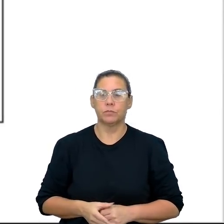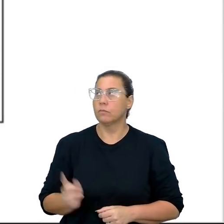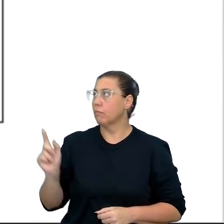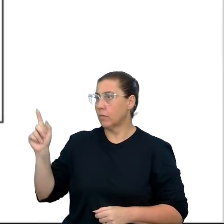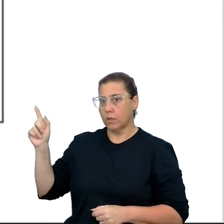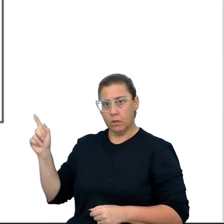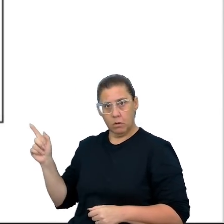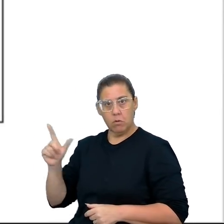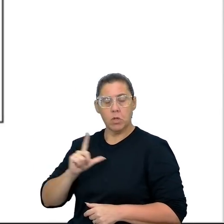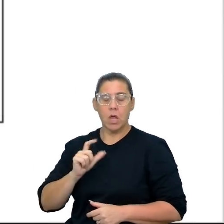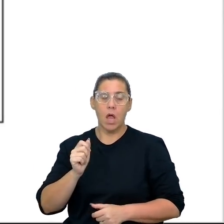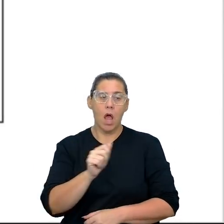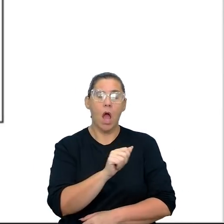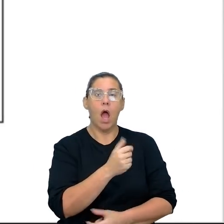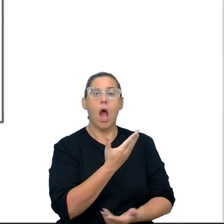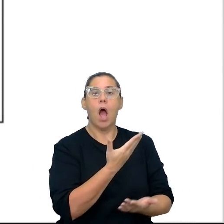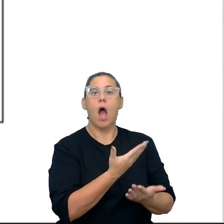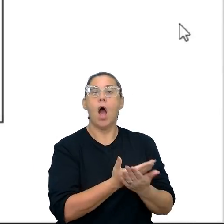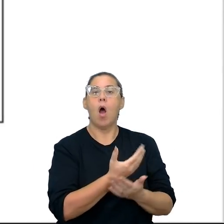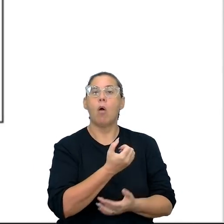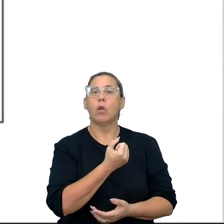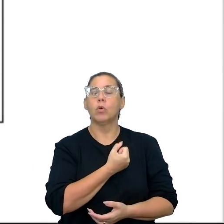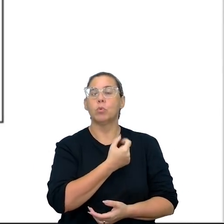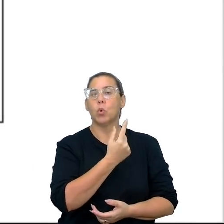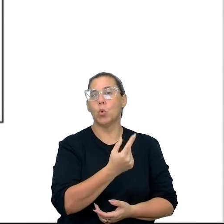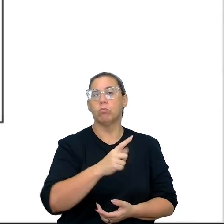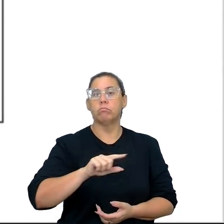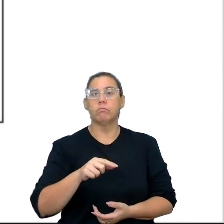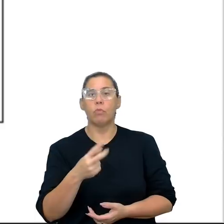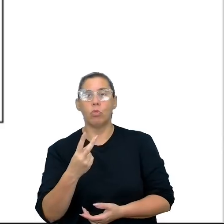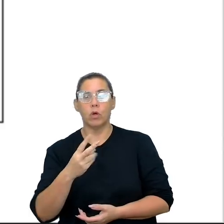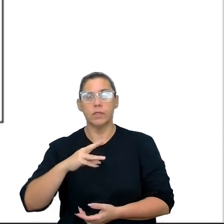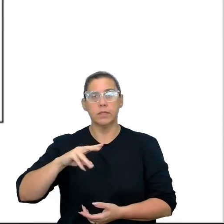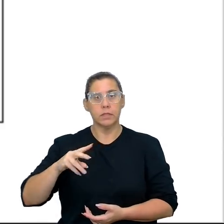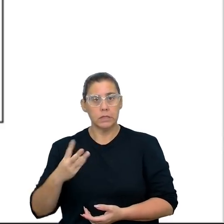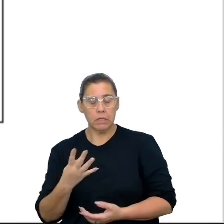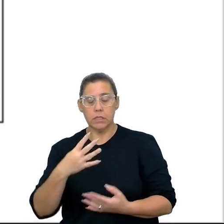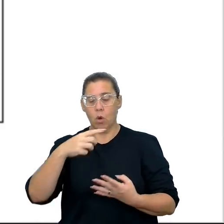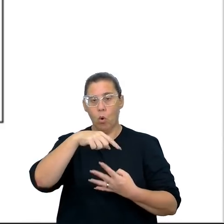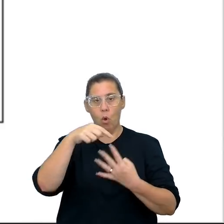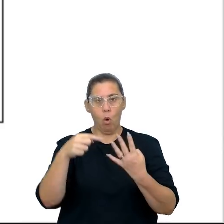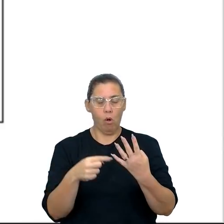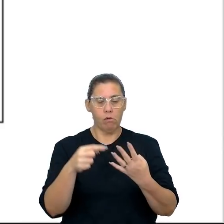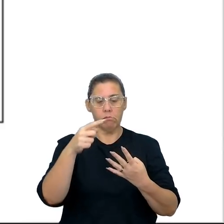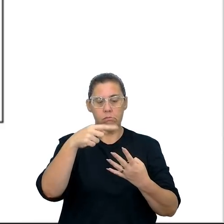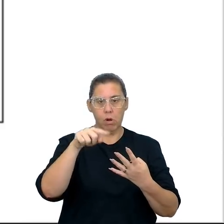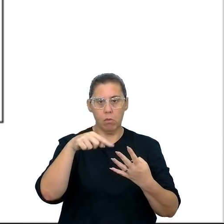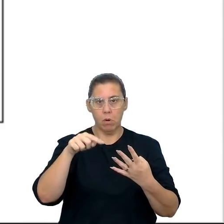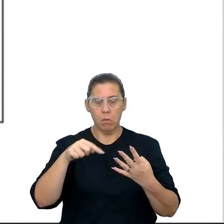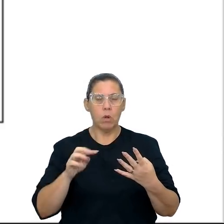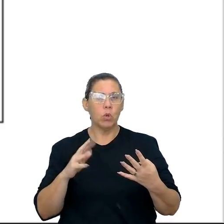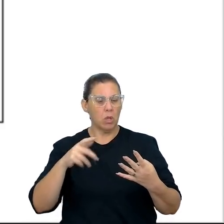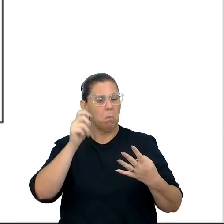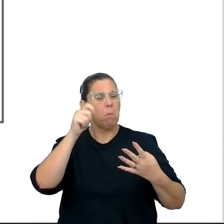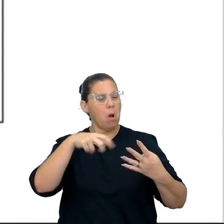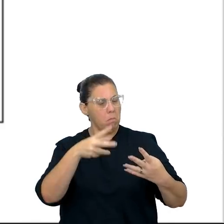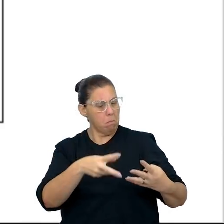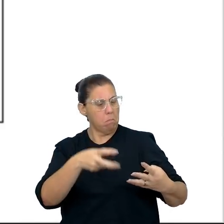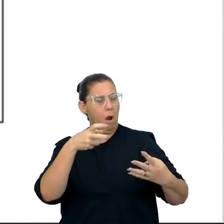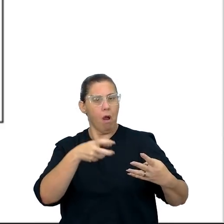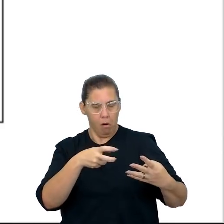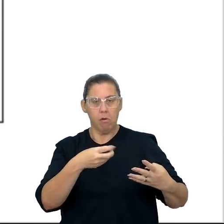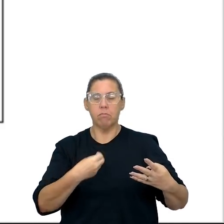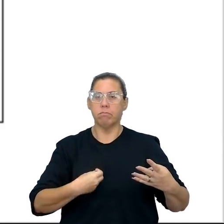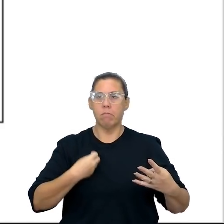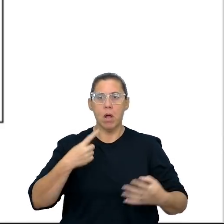E aí tem aula 1, 2 e 3, né? Elas são compostas por 4 itens, né? E em todos eles é possível observarmos a